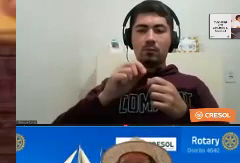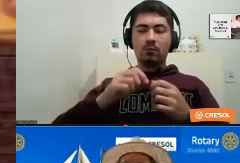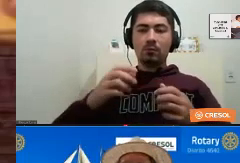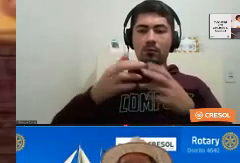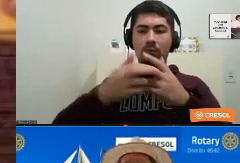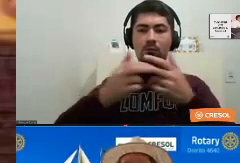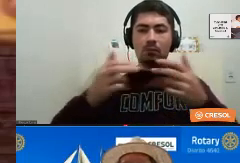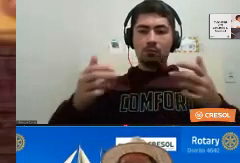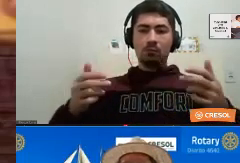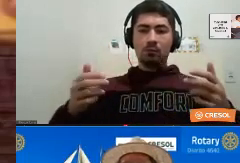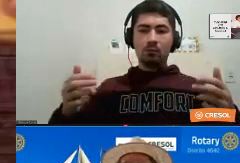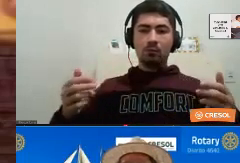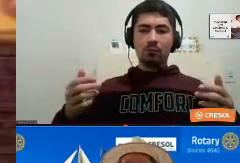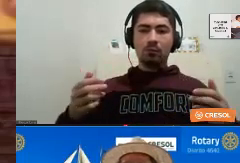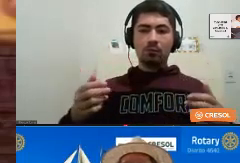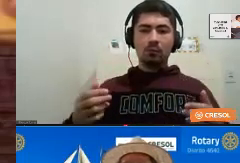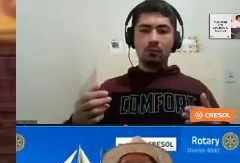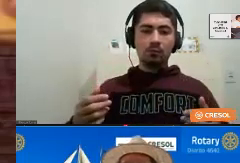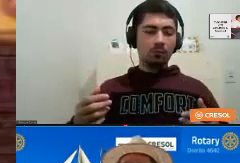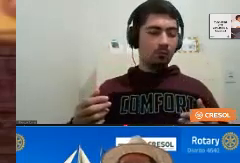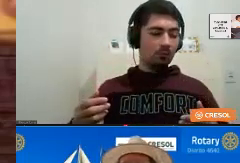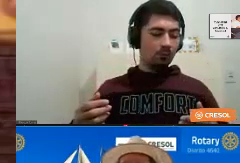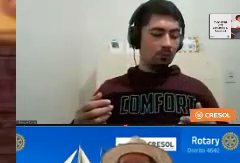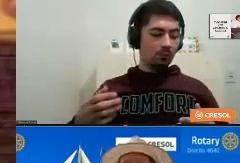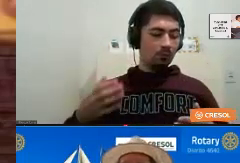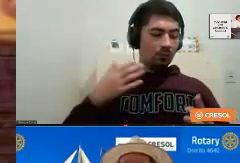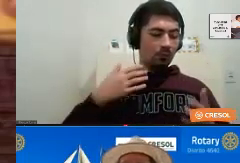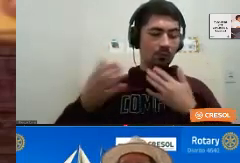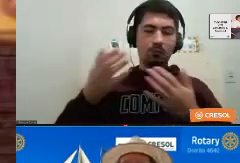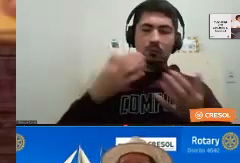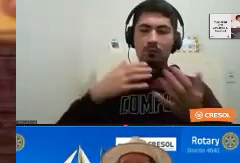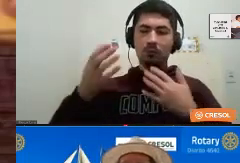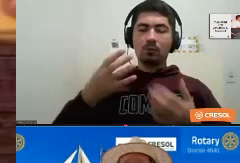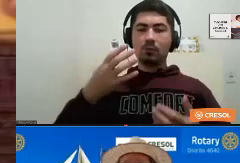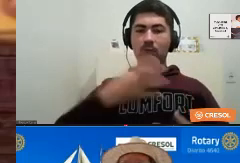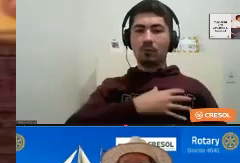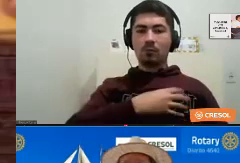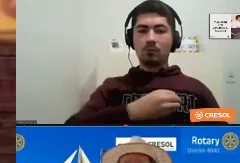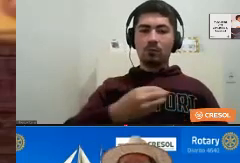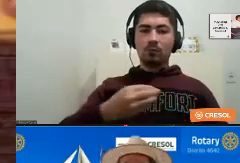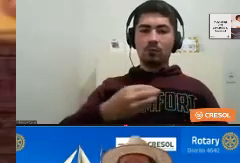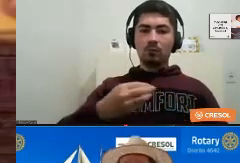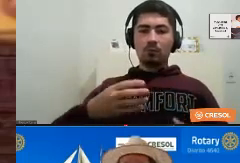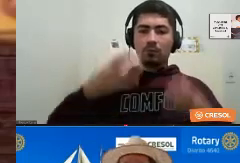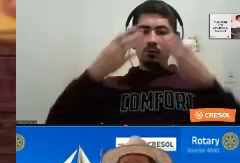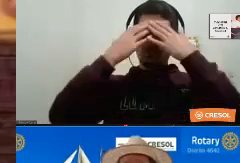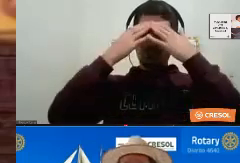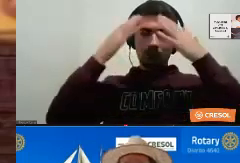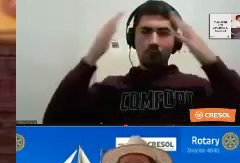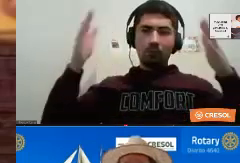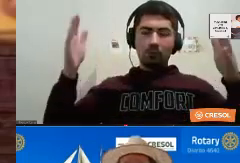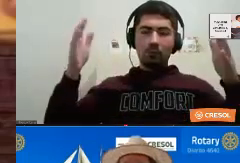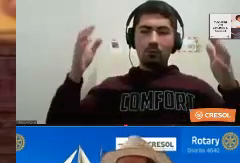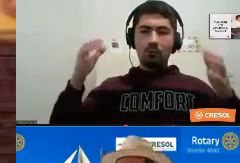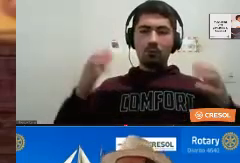precisa comprar um determinado negócio, assim, por favor, me abra a minha mente. Eu